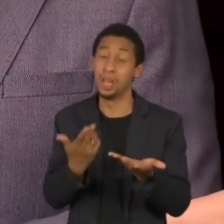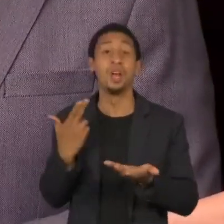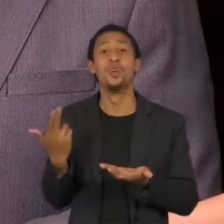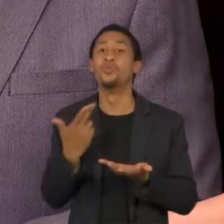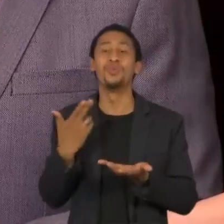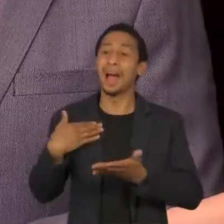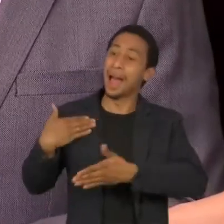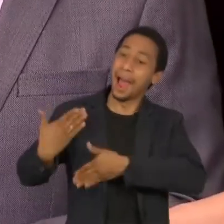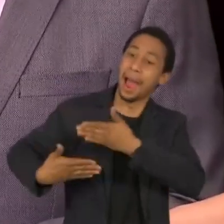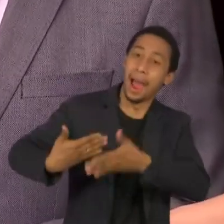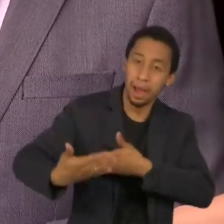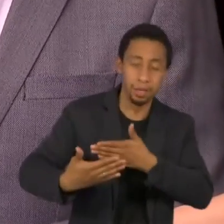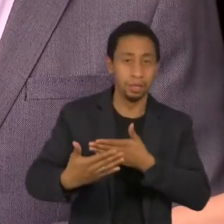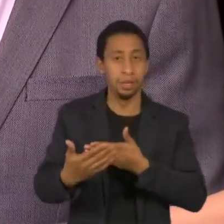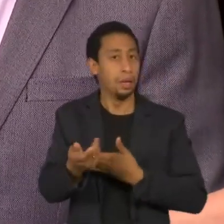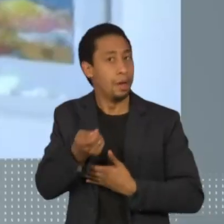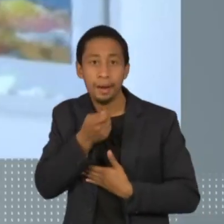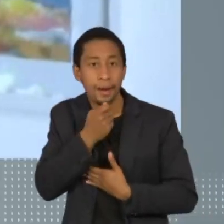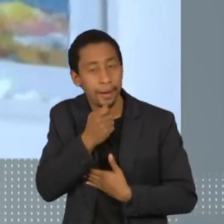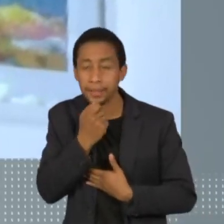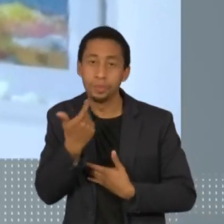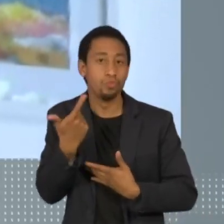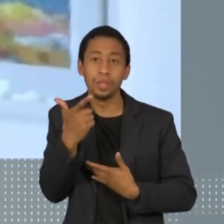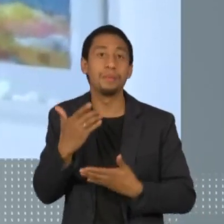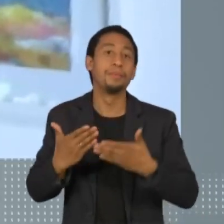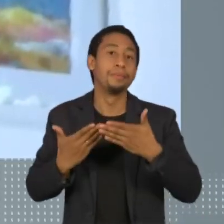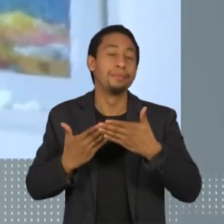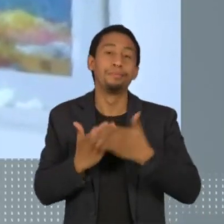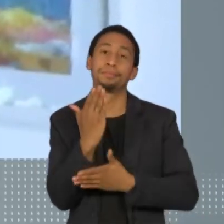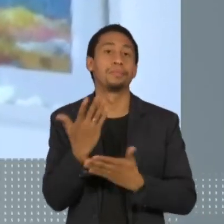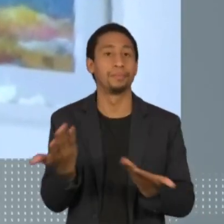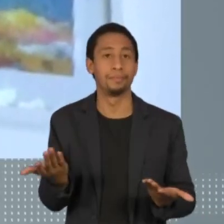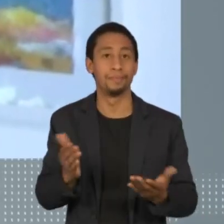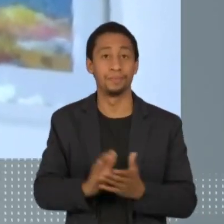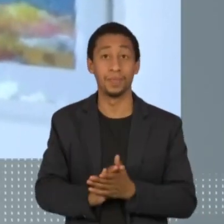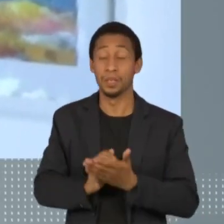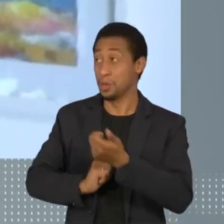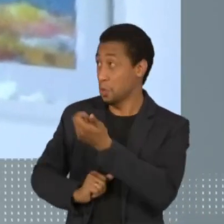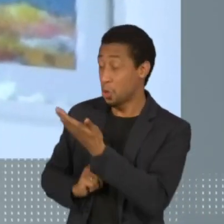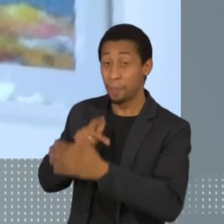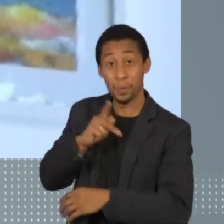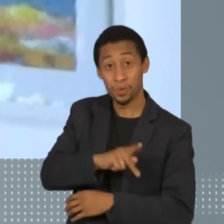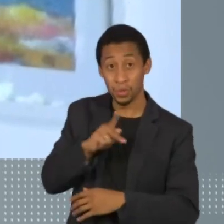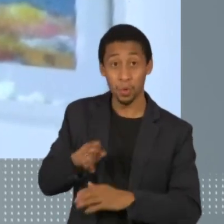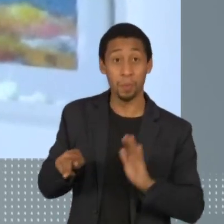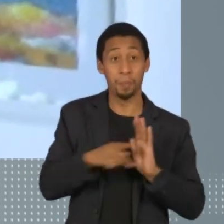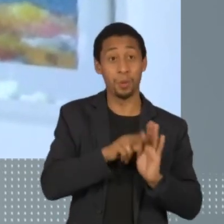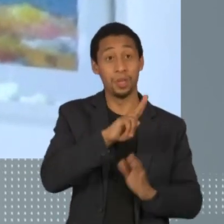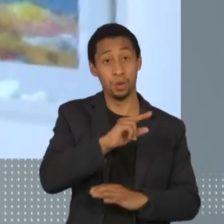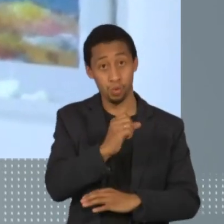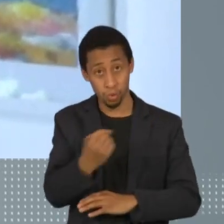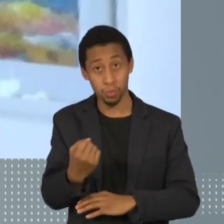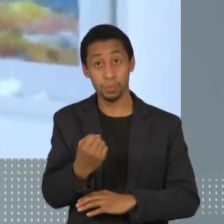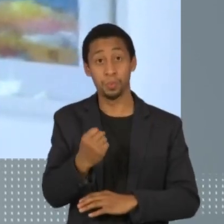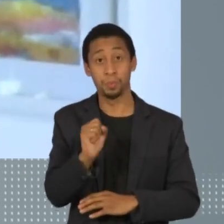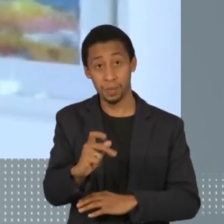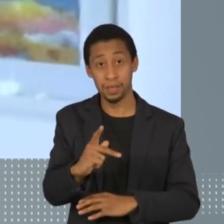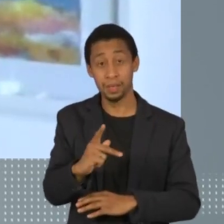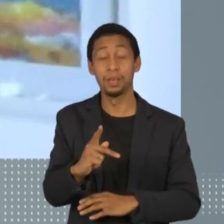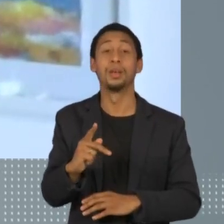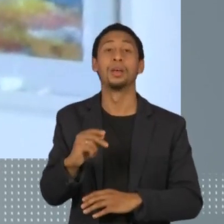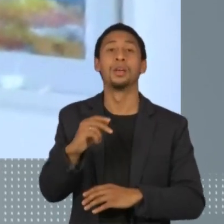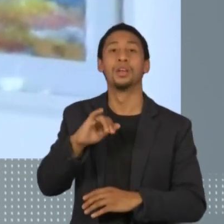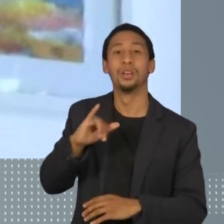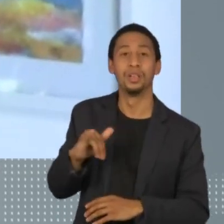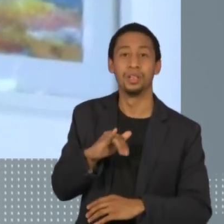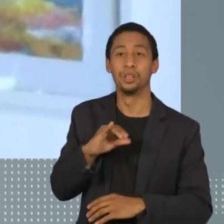a vacina ainda não está em estudo clínico. O professor titular da Faculdade de Medicina da USP, Jorge Calil, considera importante a corrida